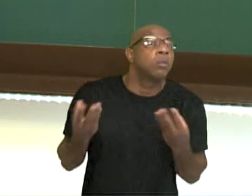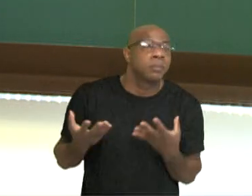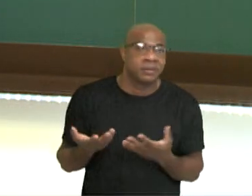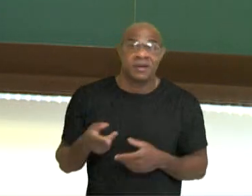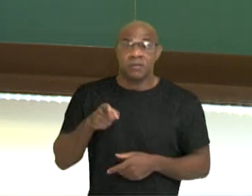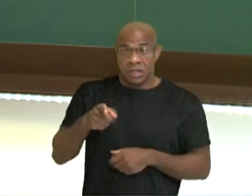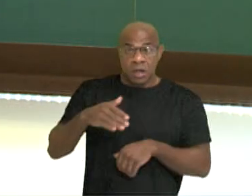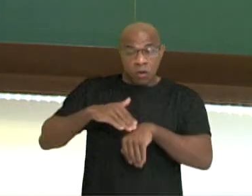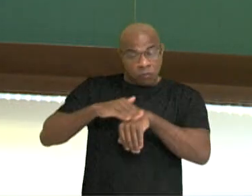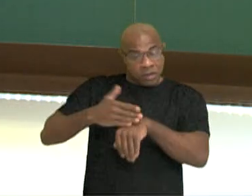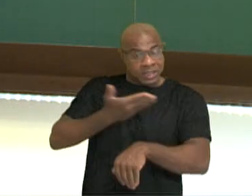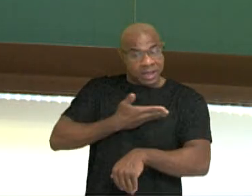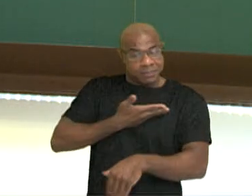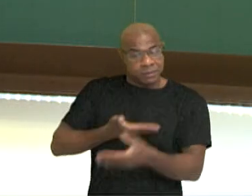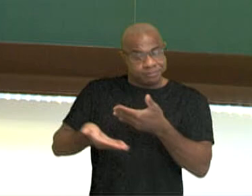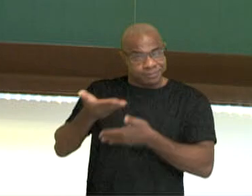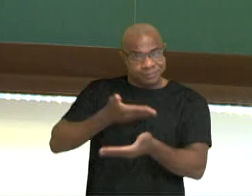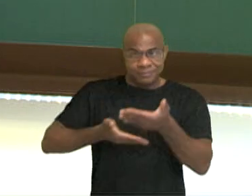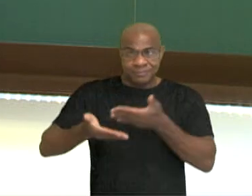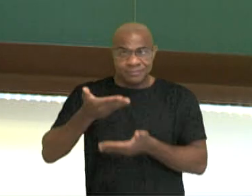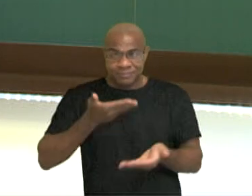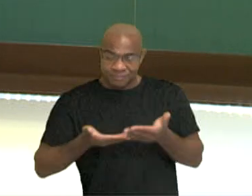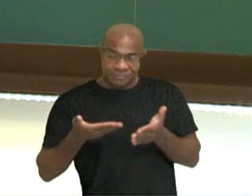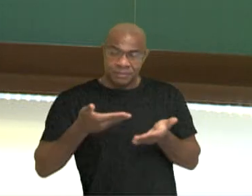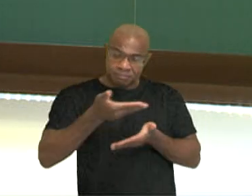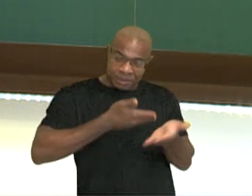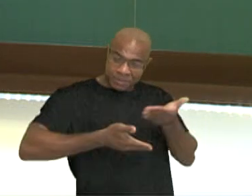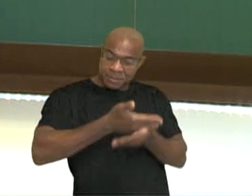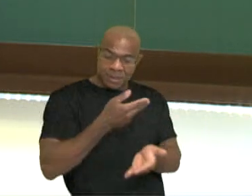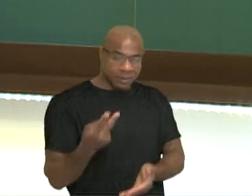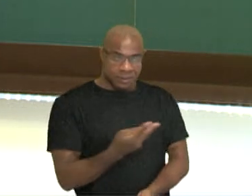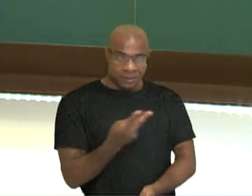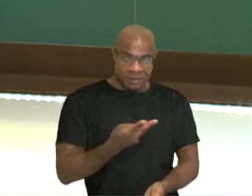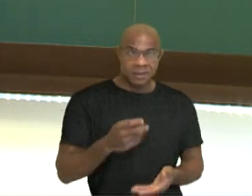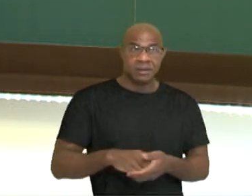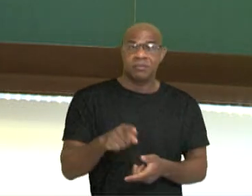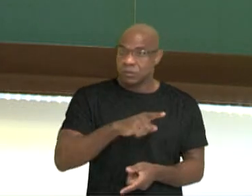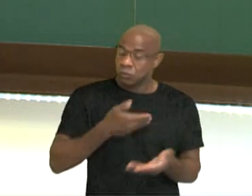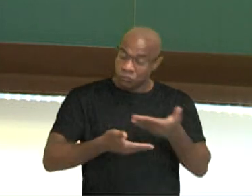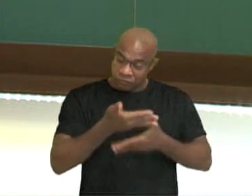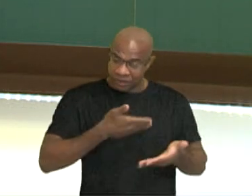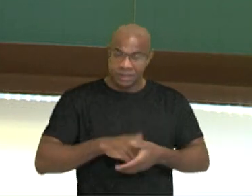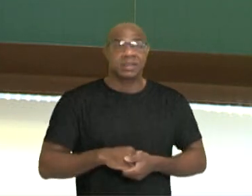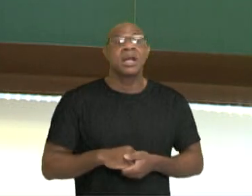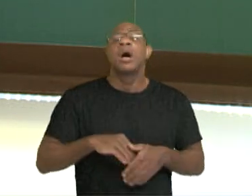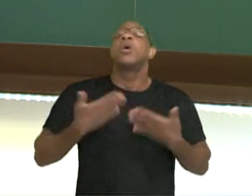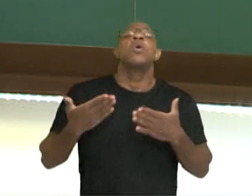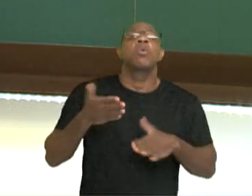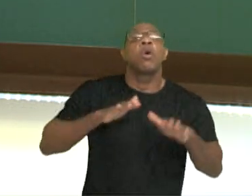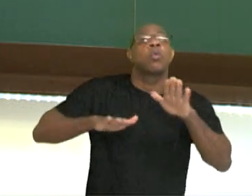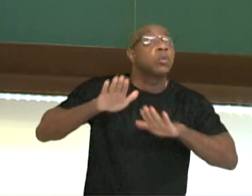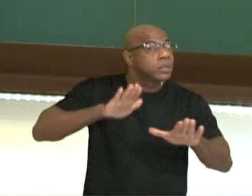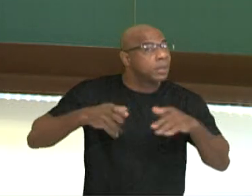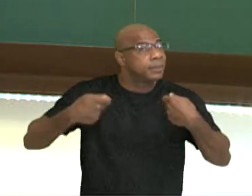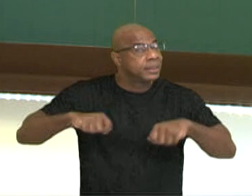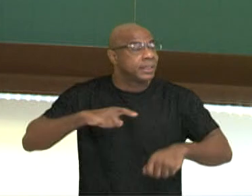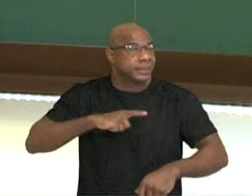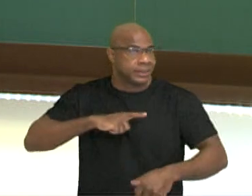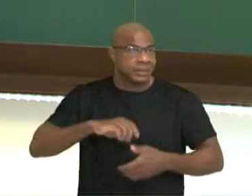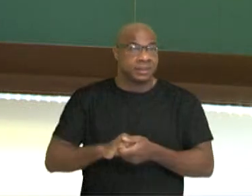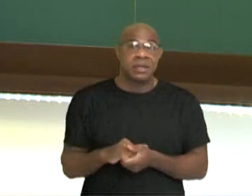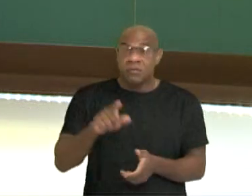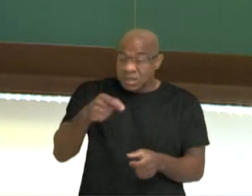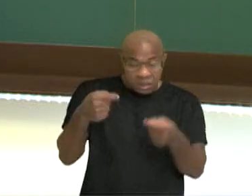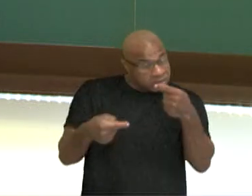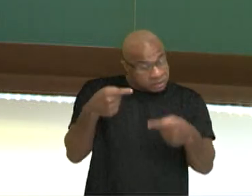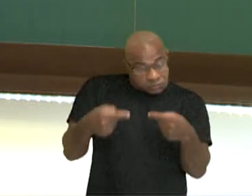Converse com os seus colegas, né? Eu explanei bastante aqui na aula. Então, eu quero que agora você converse com os seus colegas e faça o quê? Debata